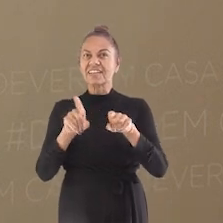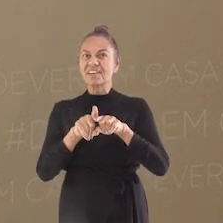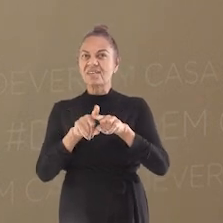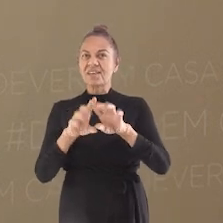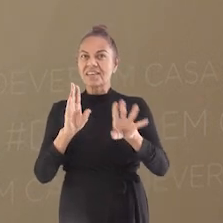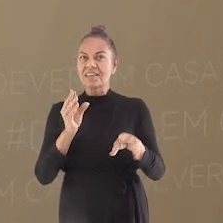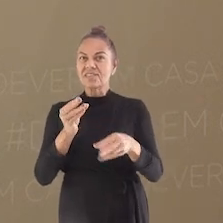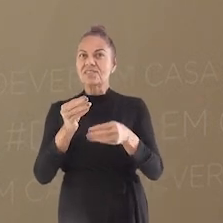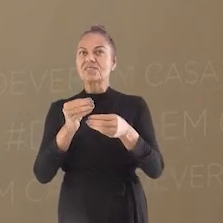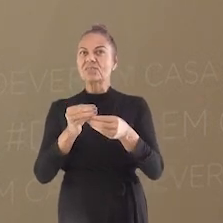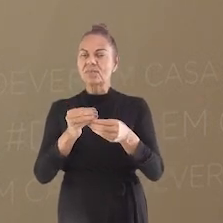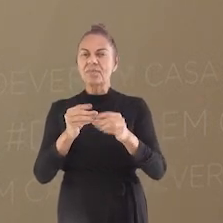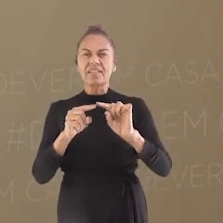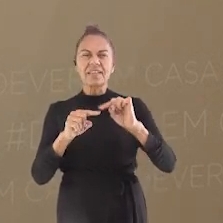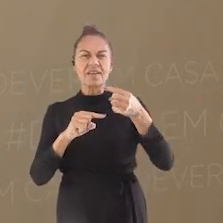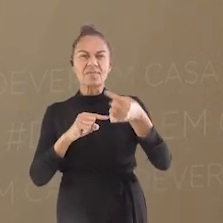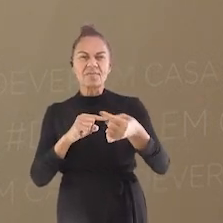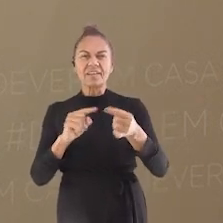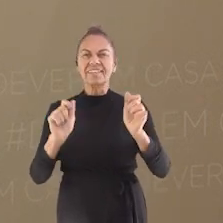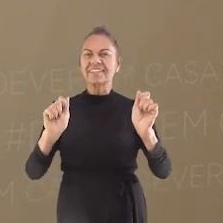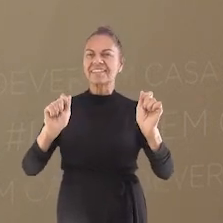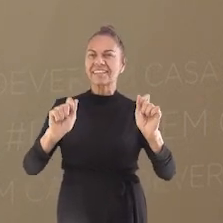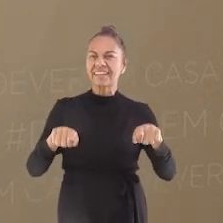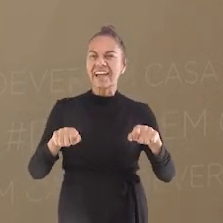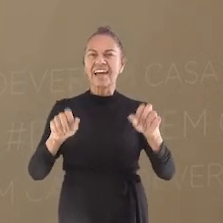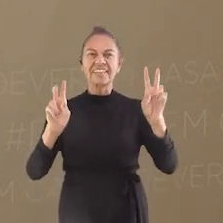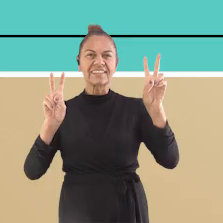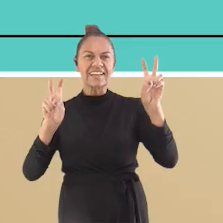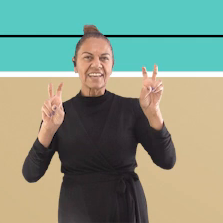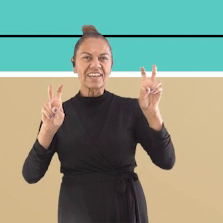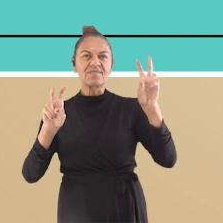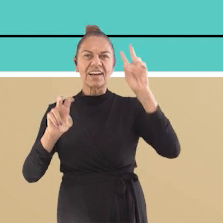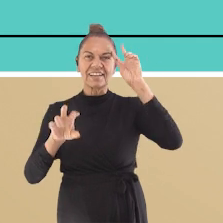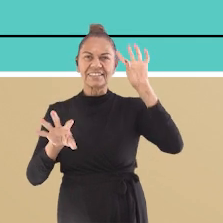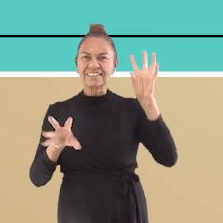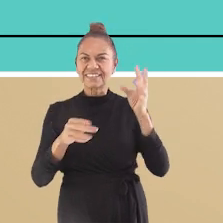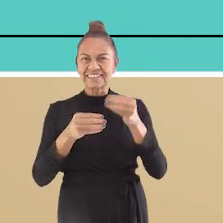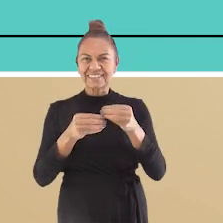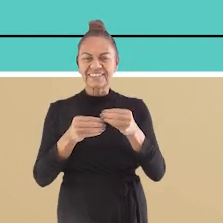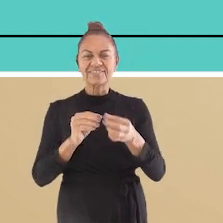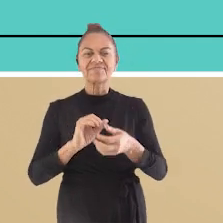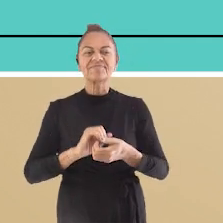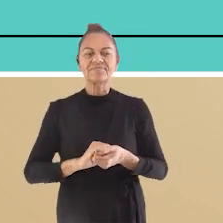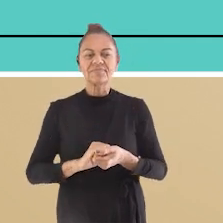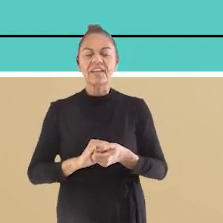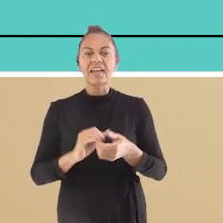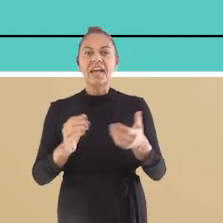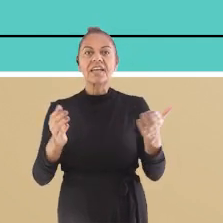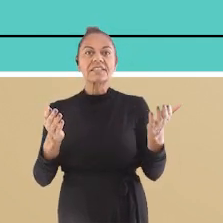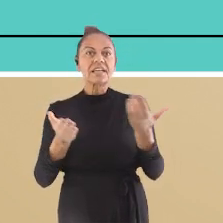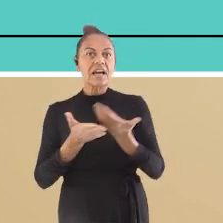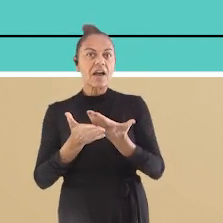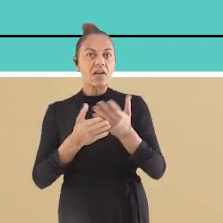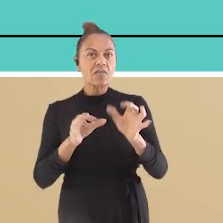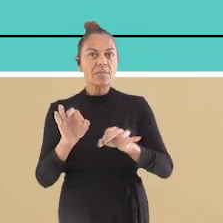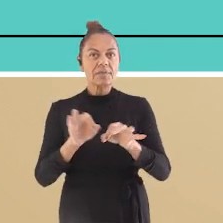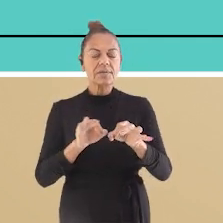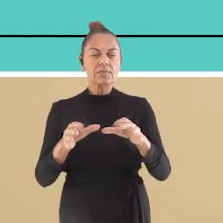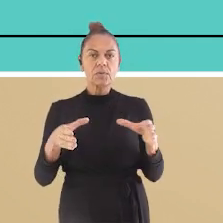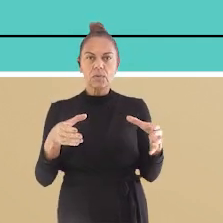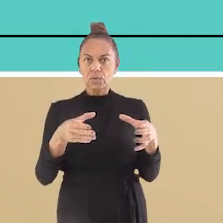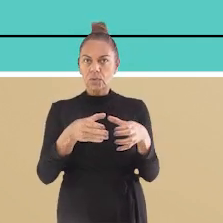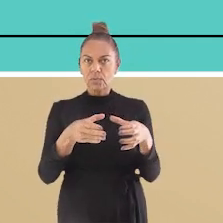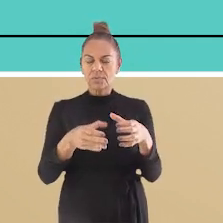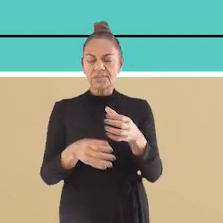depois consiga revisar o assunto da aula de hoje. Essa aula foi planejada para o sexto ano dos anos